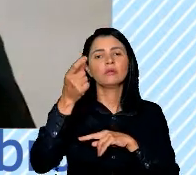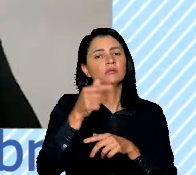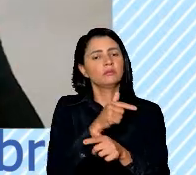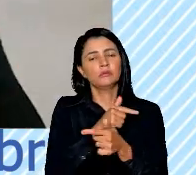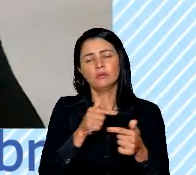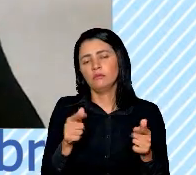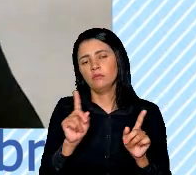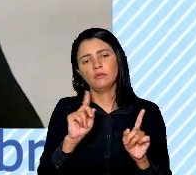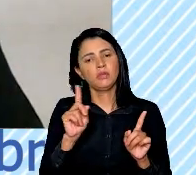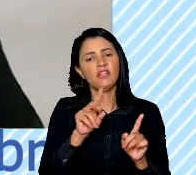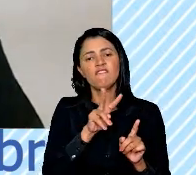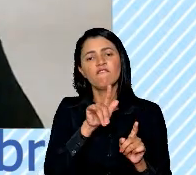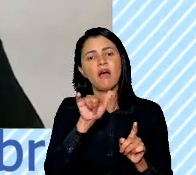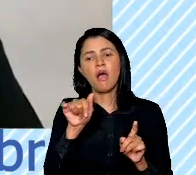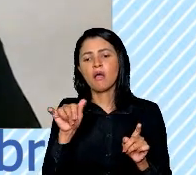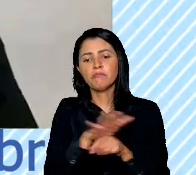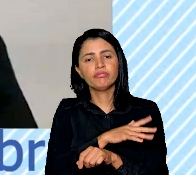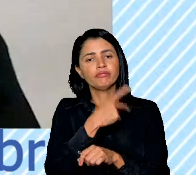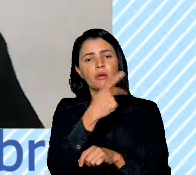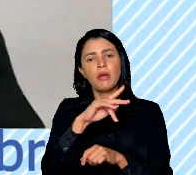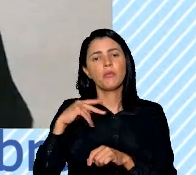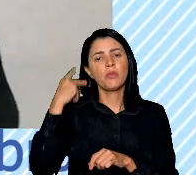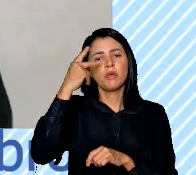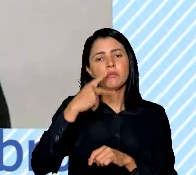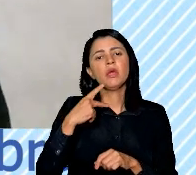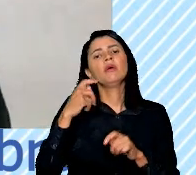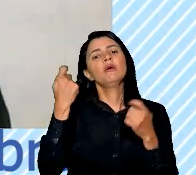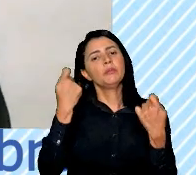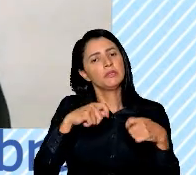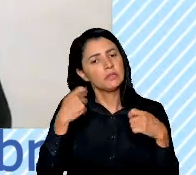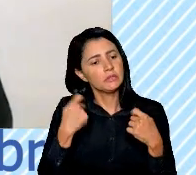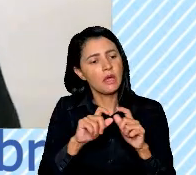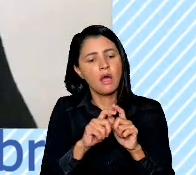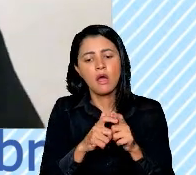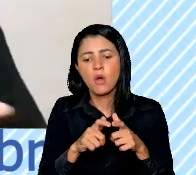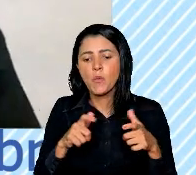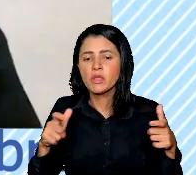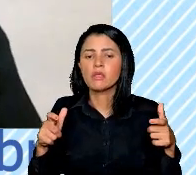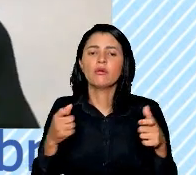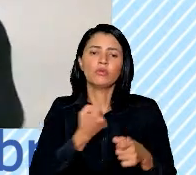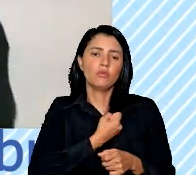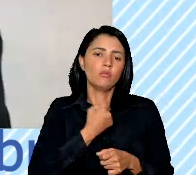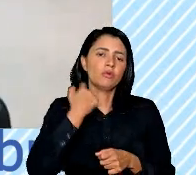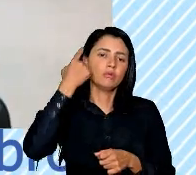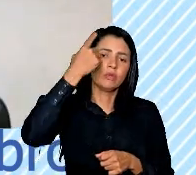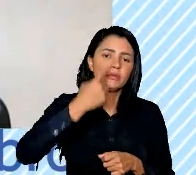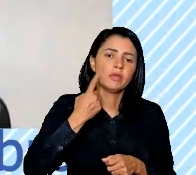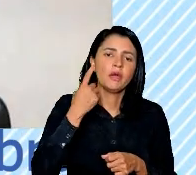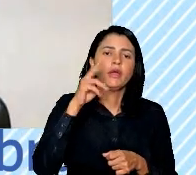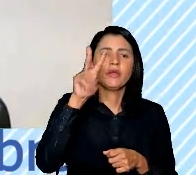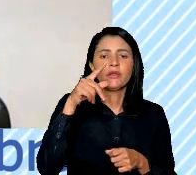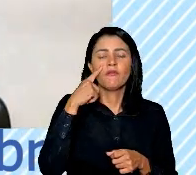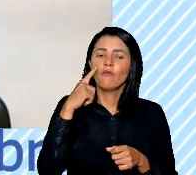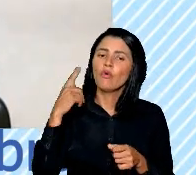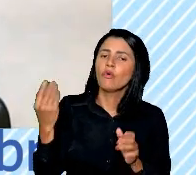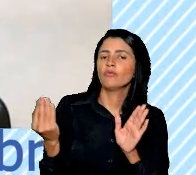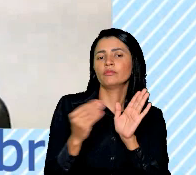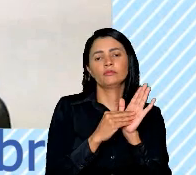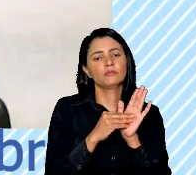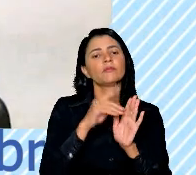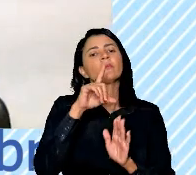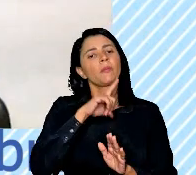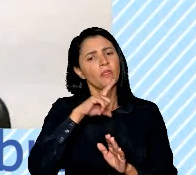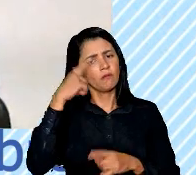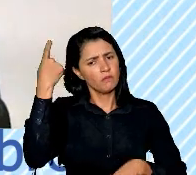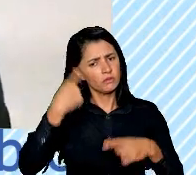teremos vagas suficientes no parlamento. Nós teremos que aumentar o número de deputados, que foi o que foi previsto. Houve uma discussão